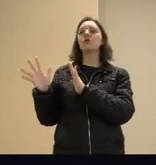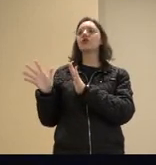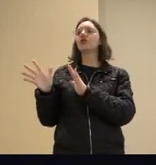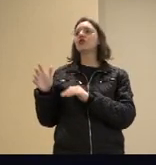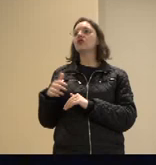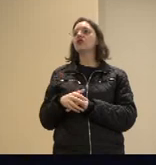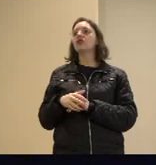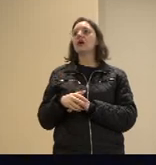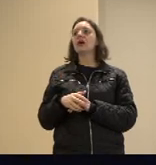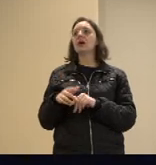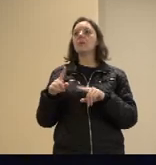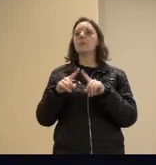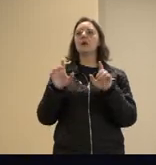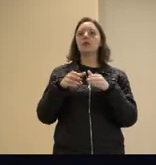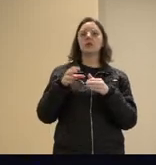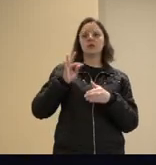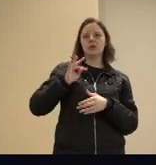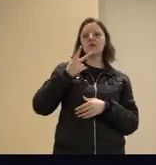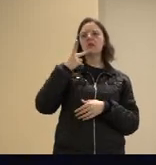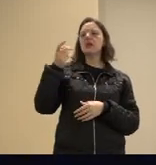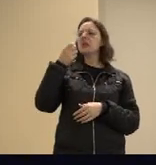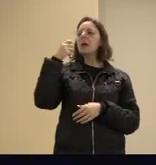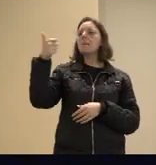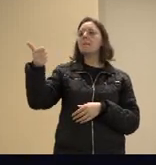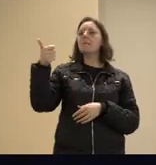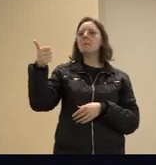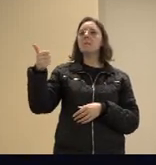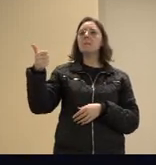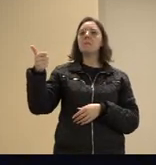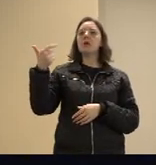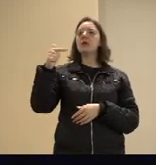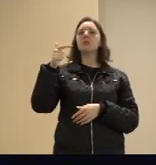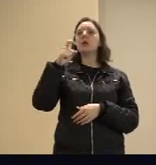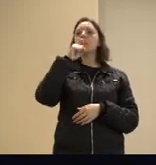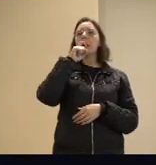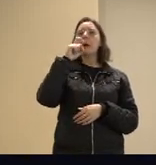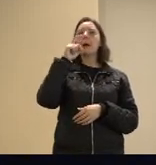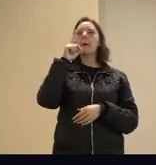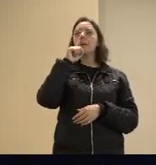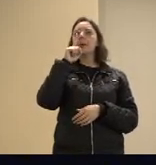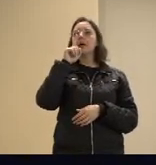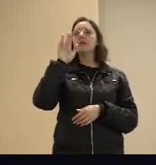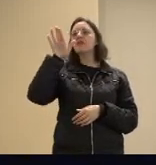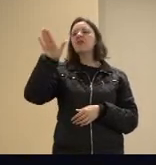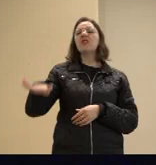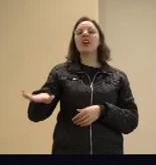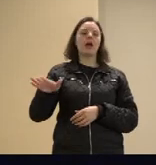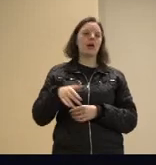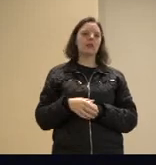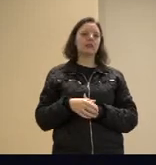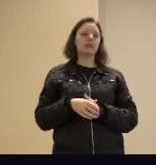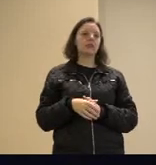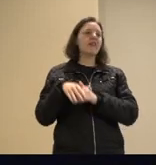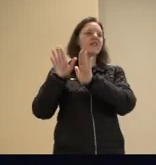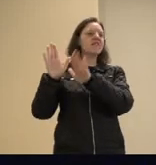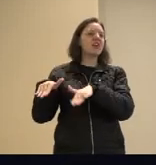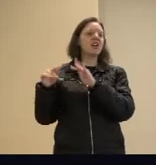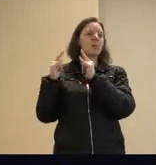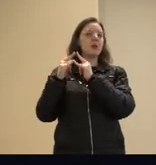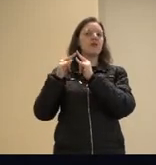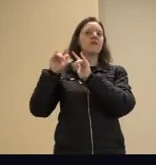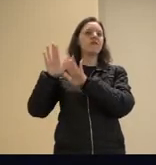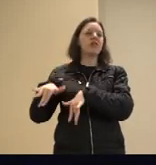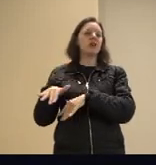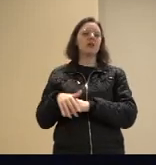mas a equipe técnica disse que ele está bem e tal, não tem para onde ir, não tem pai. Bom, então vamos manter a medida. Não